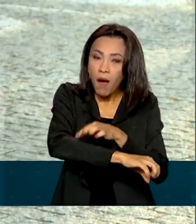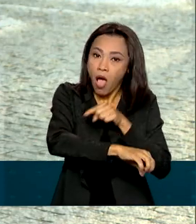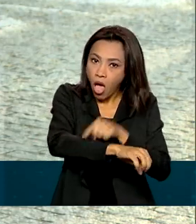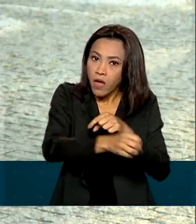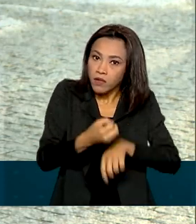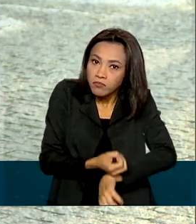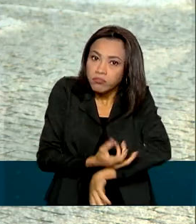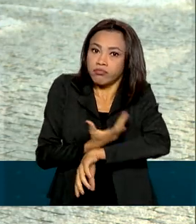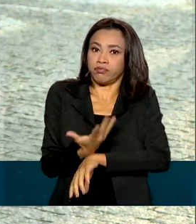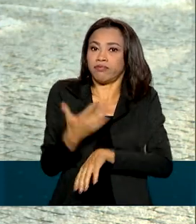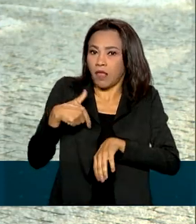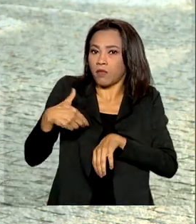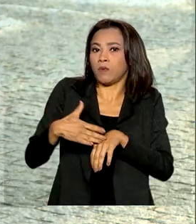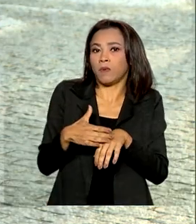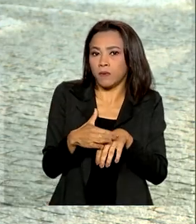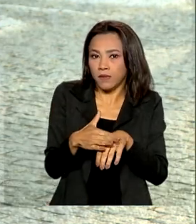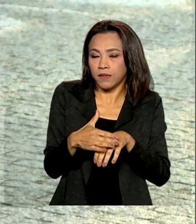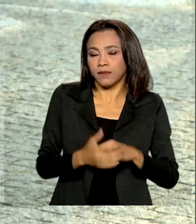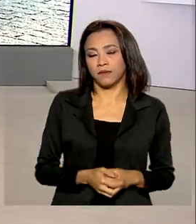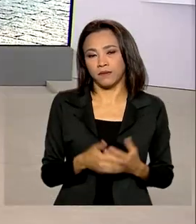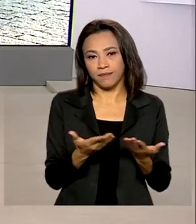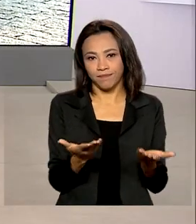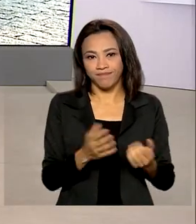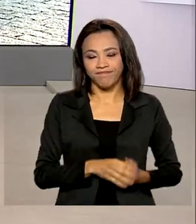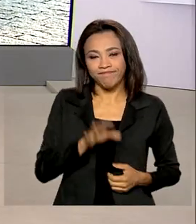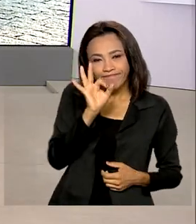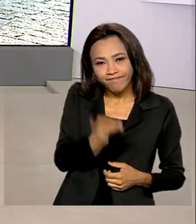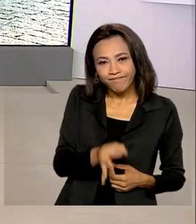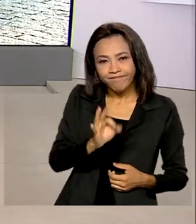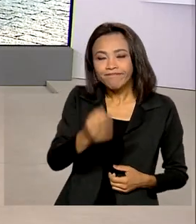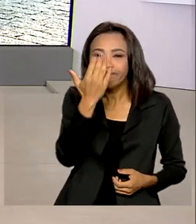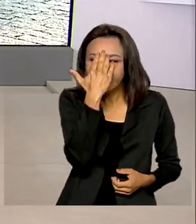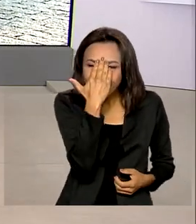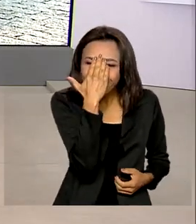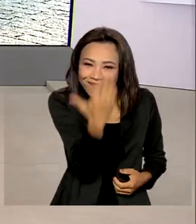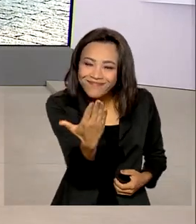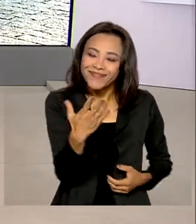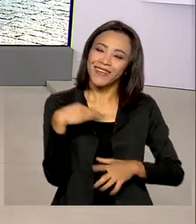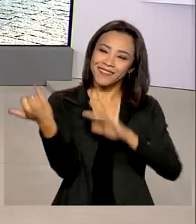da doença Renata eu volto com você tá certo Érica muito obrigada pelas suas informações